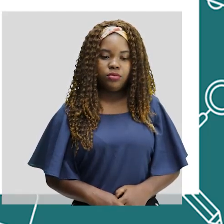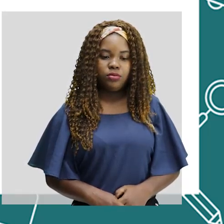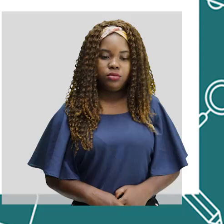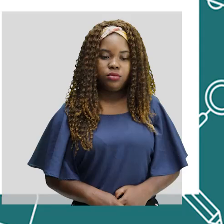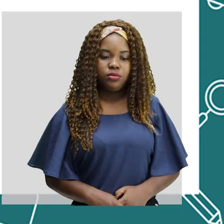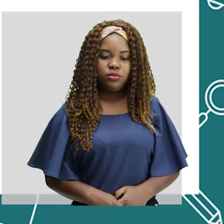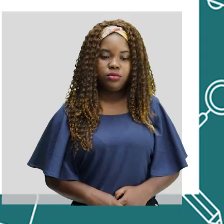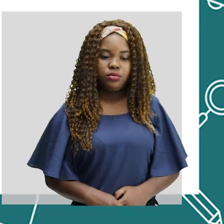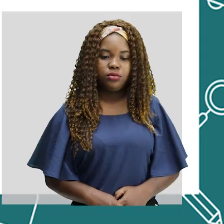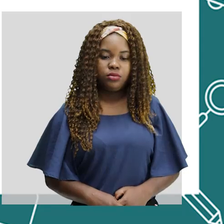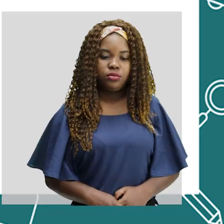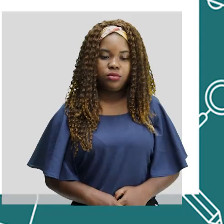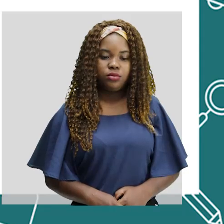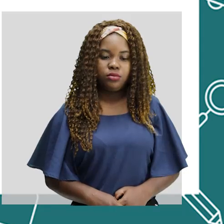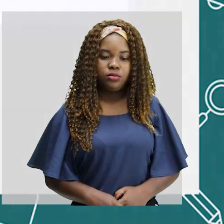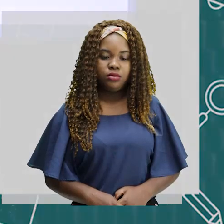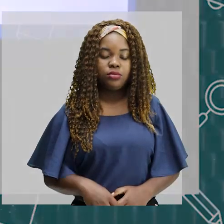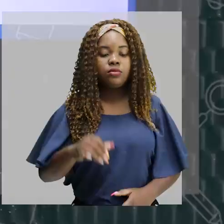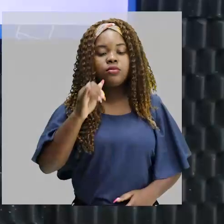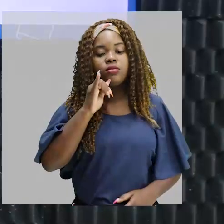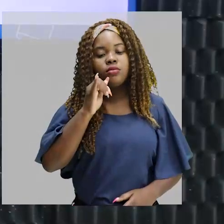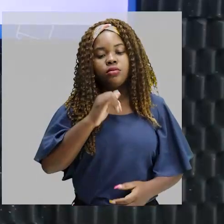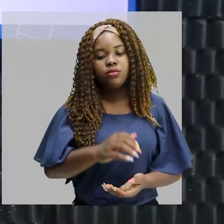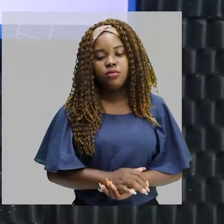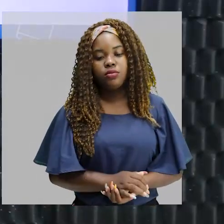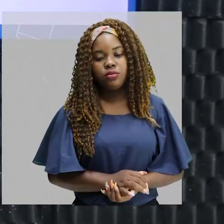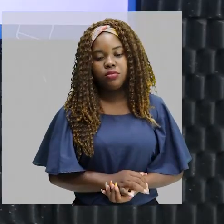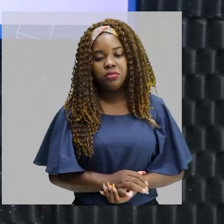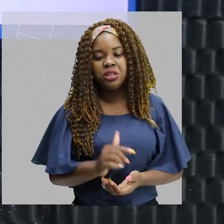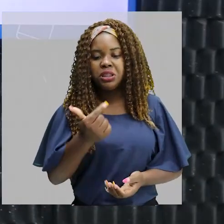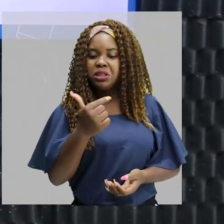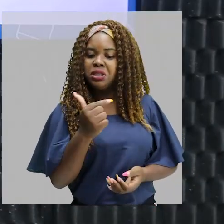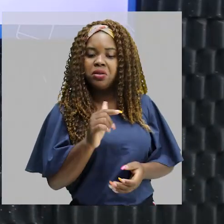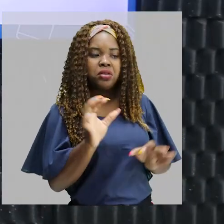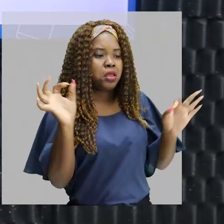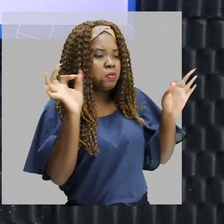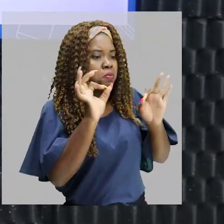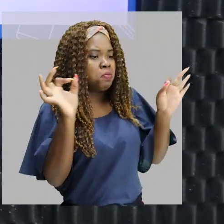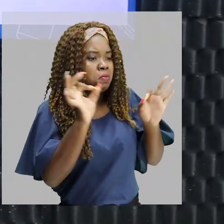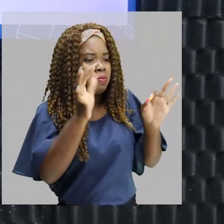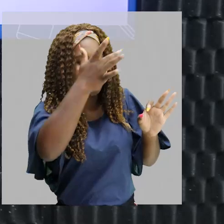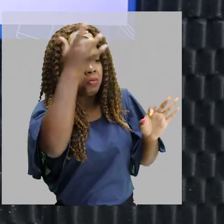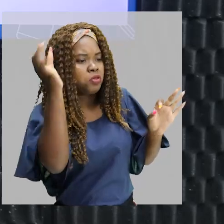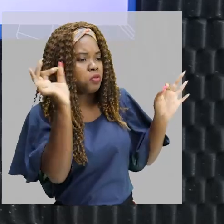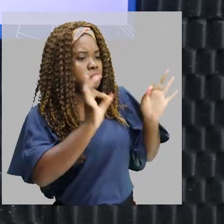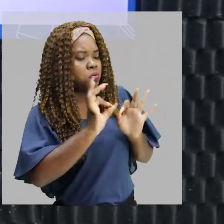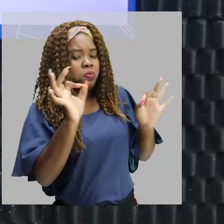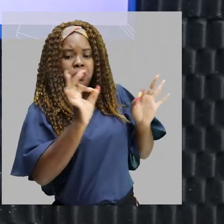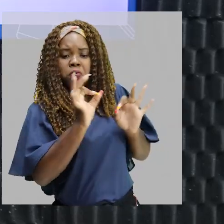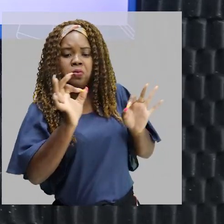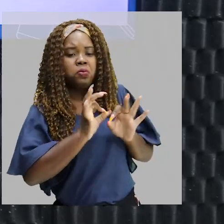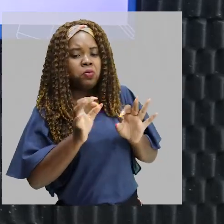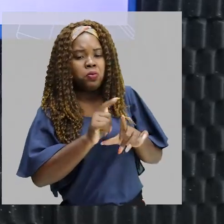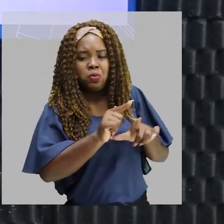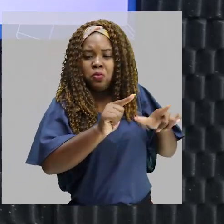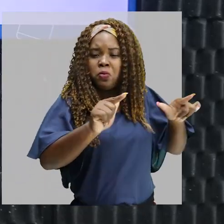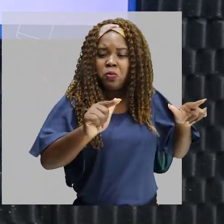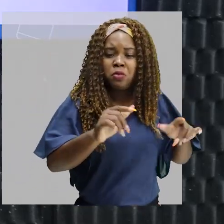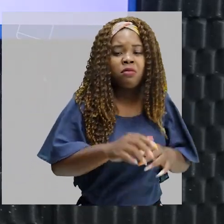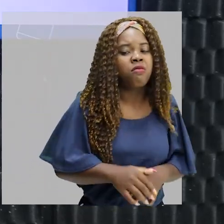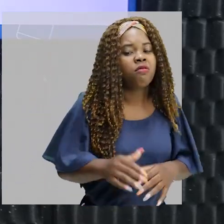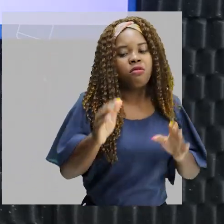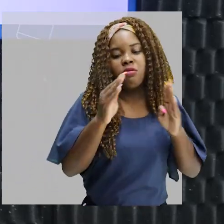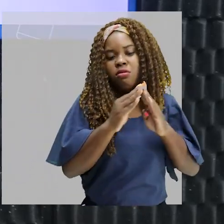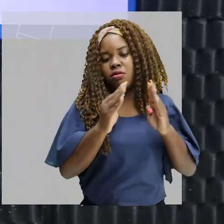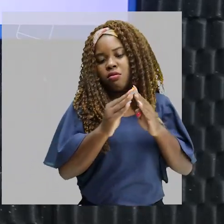nada. Não há nadie em casa, ou seja, não tem ninguém em casa, não há ninguém em